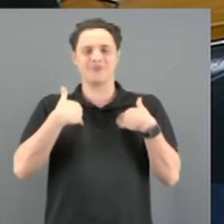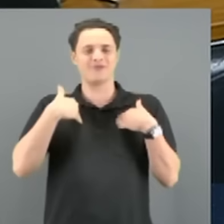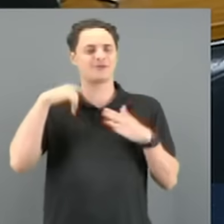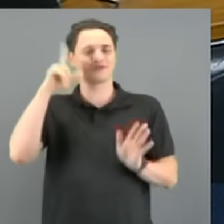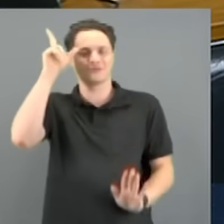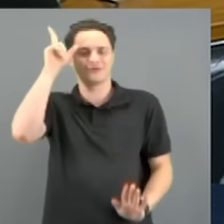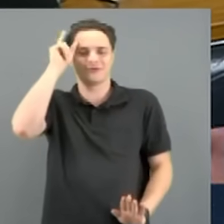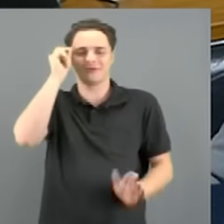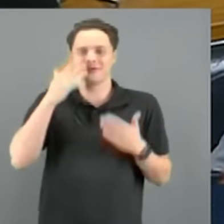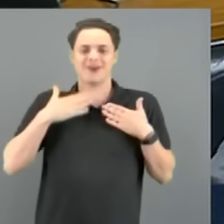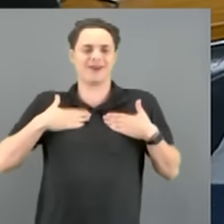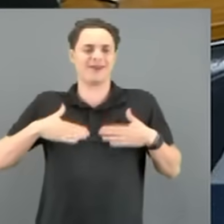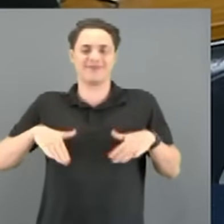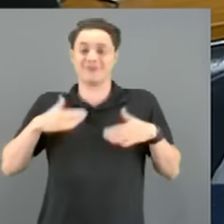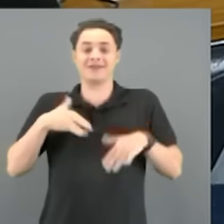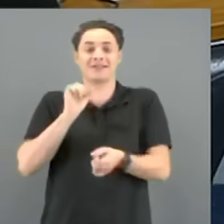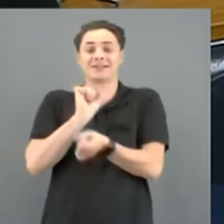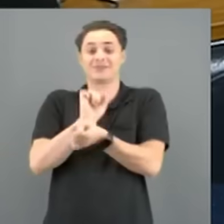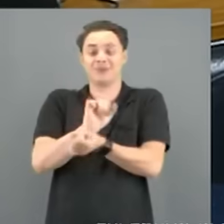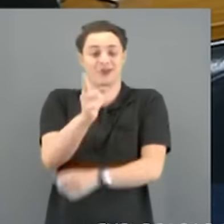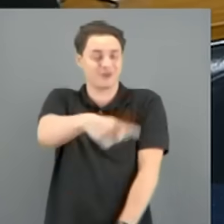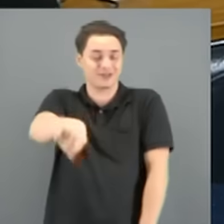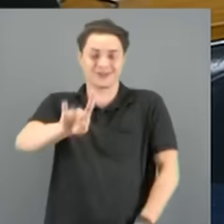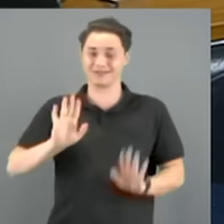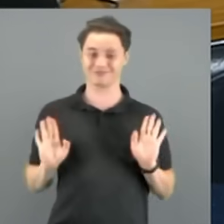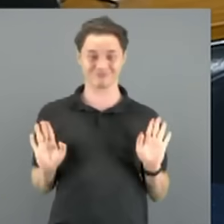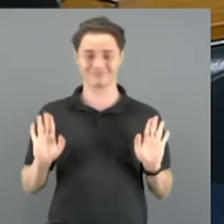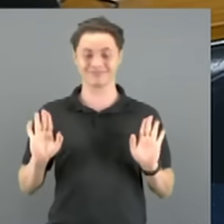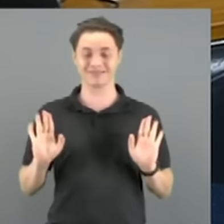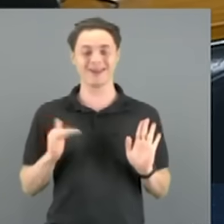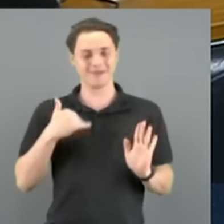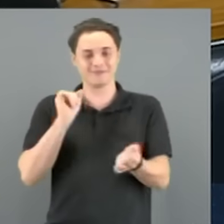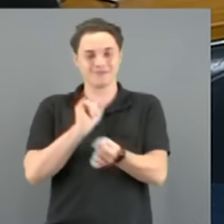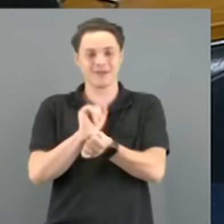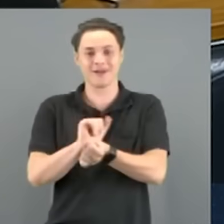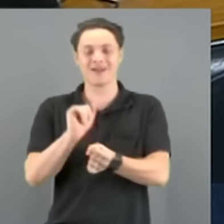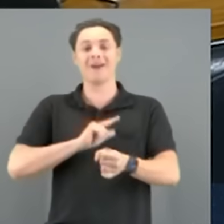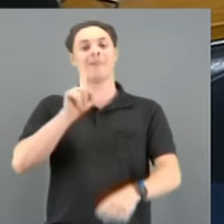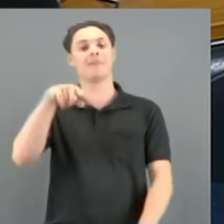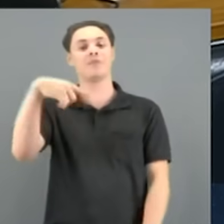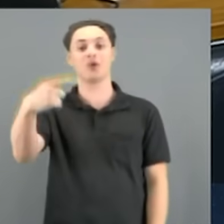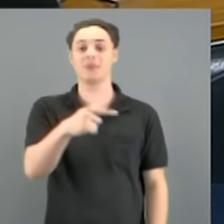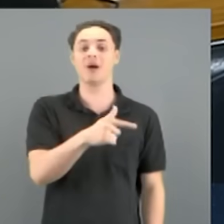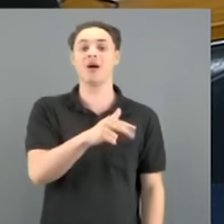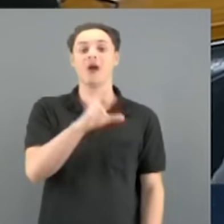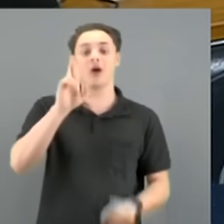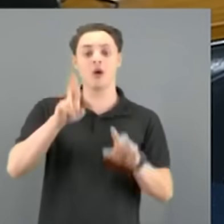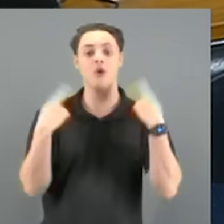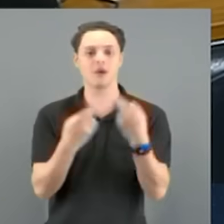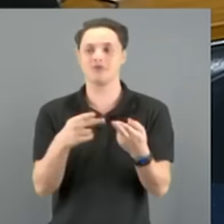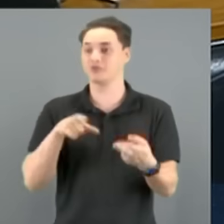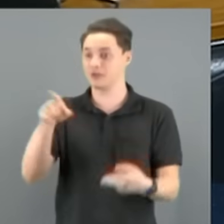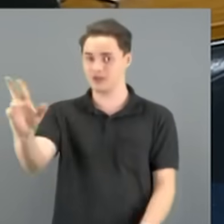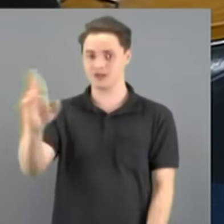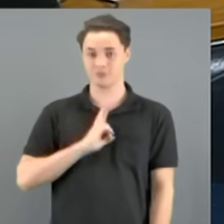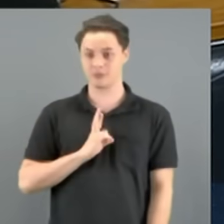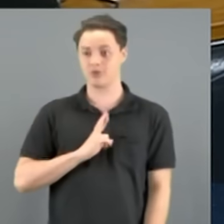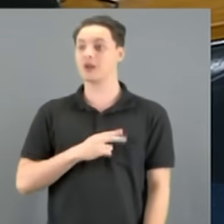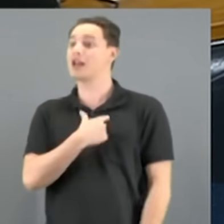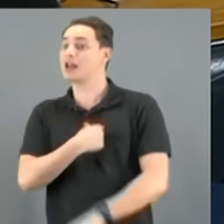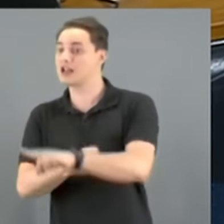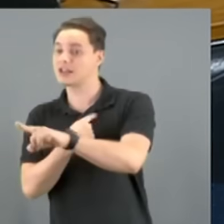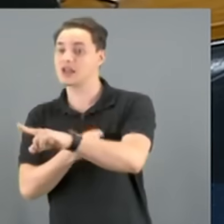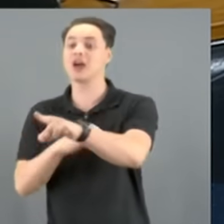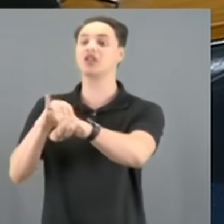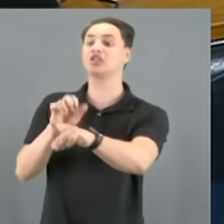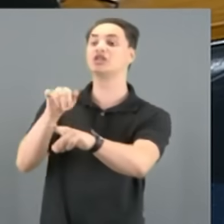aguardo em nós três estamos tranquilo quanto a isso e aguardo aqui na próxima reunião é uma resposta tanto relatora quanto